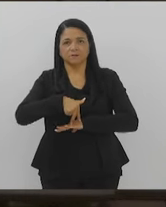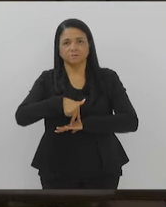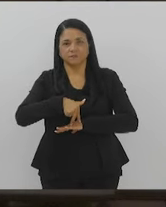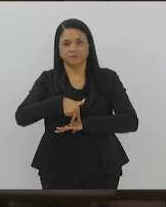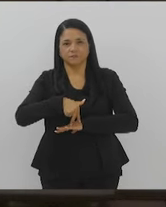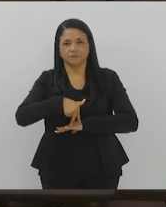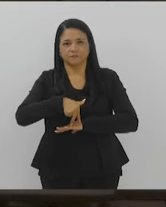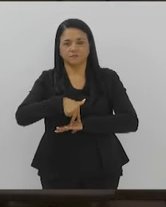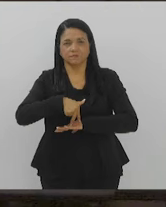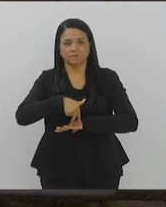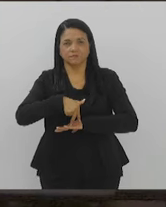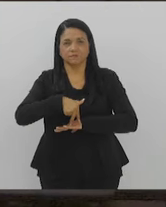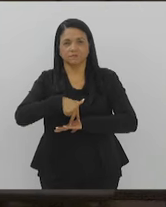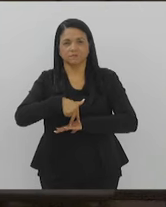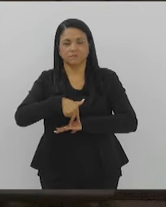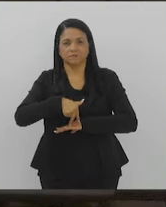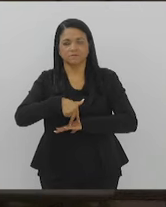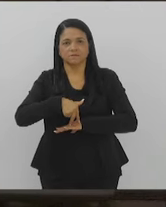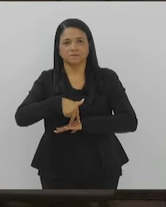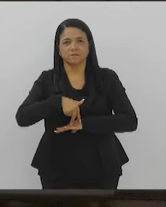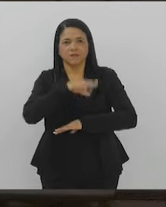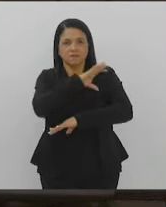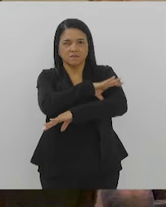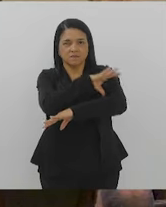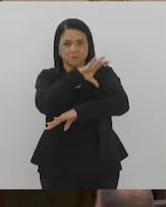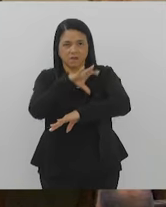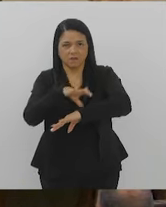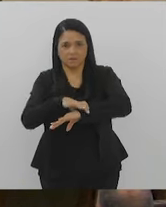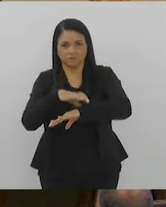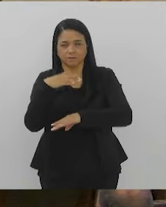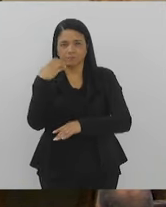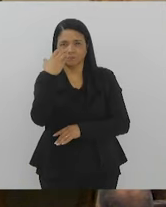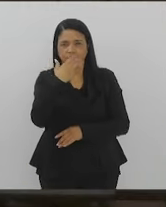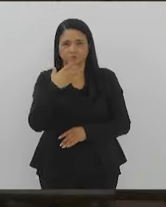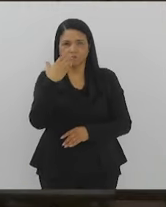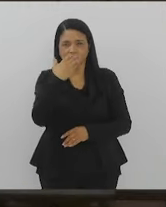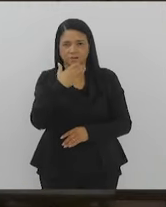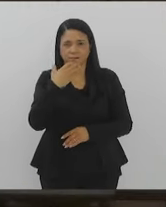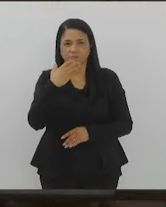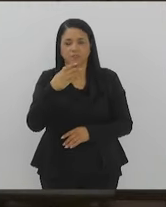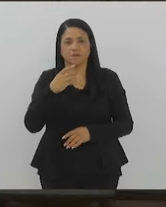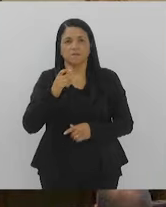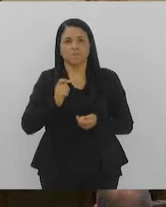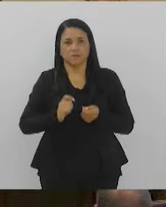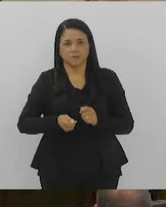também, o hino da Assembleia de Deus, executado pela banda.